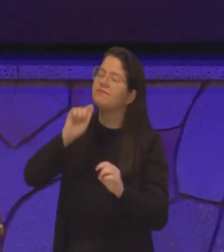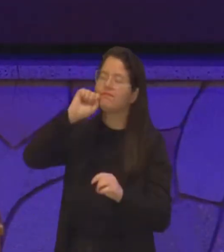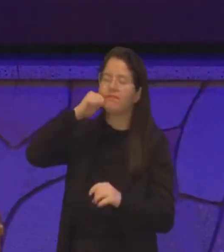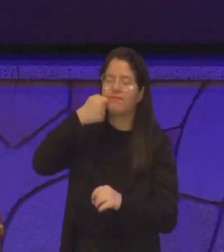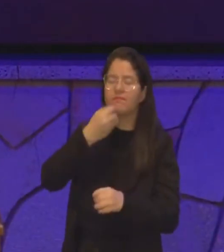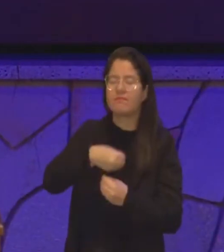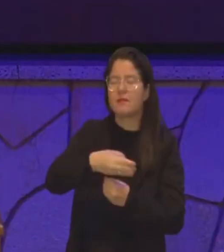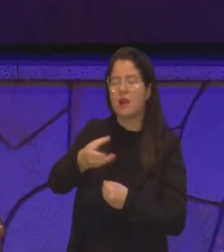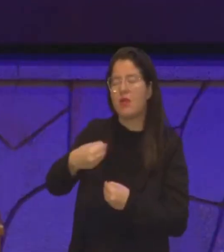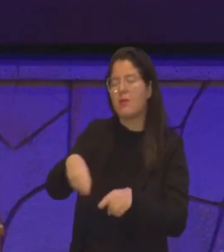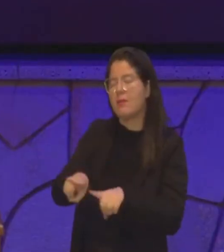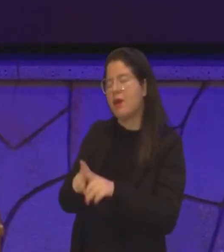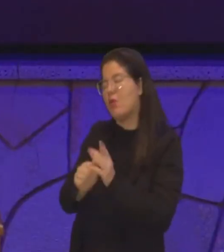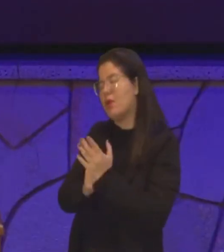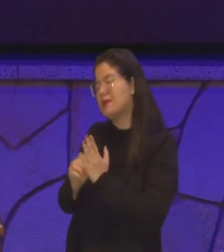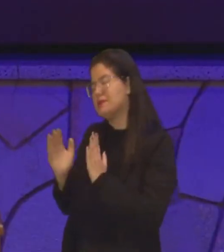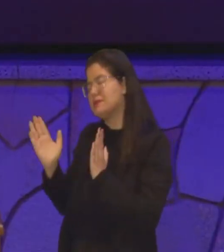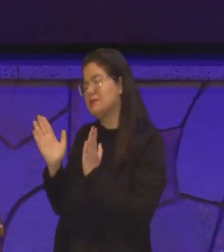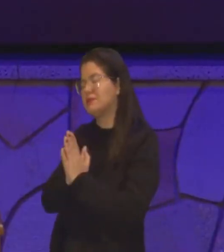pão, em oração,